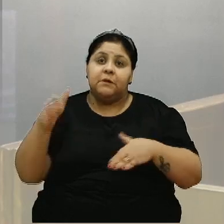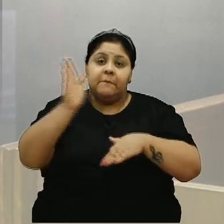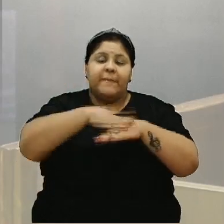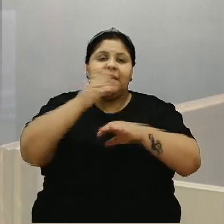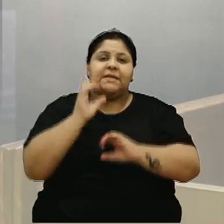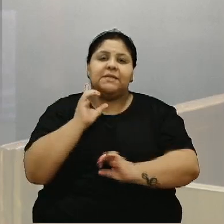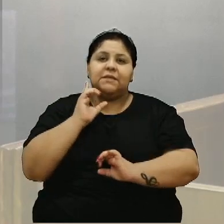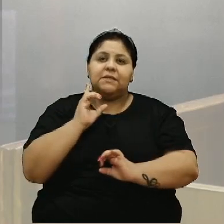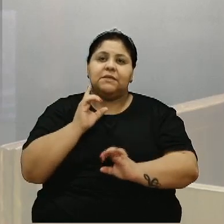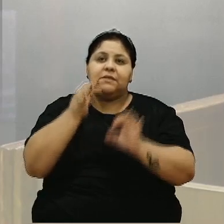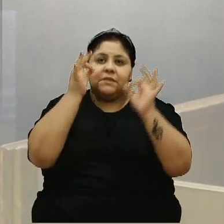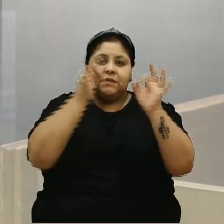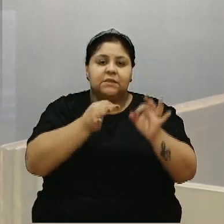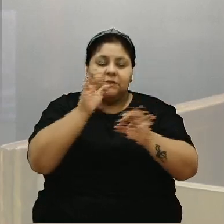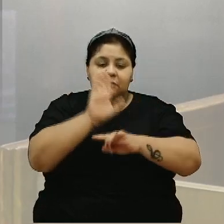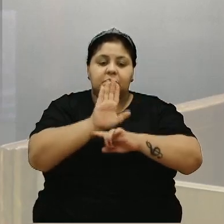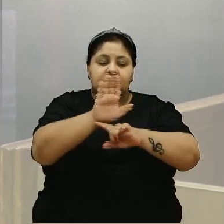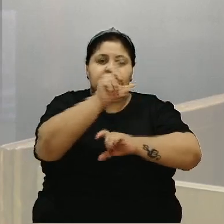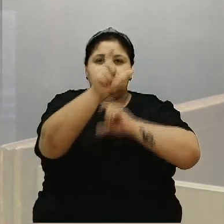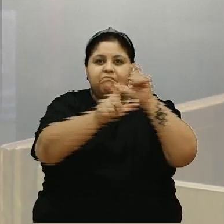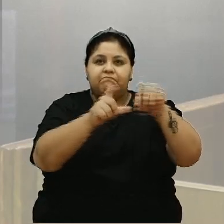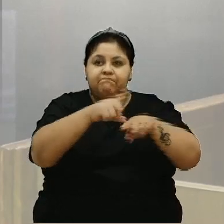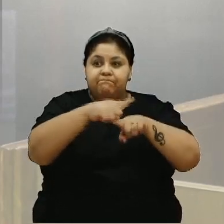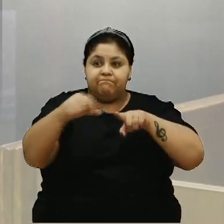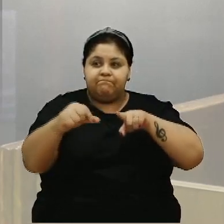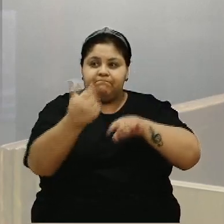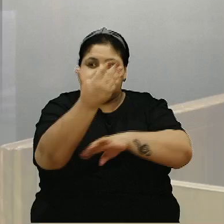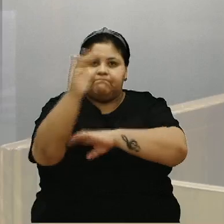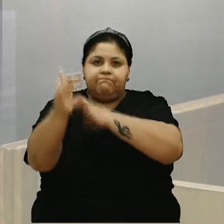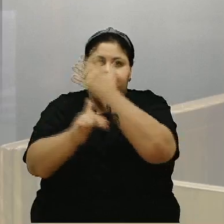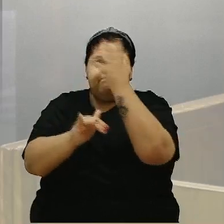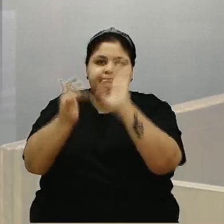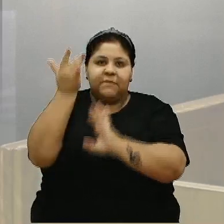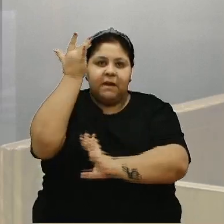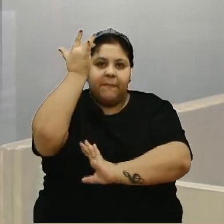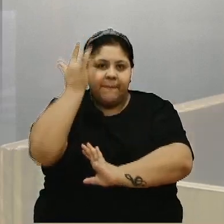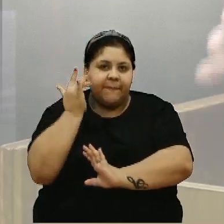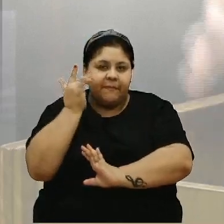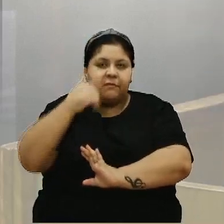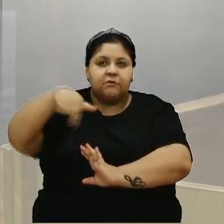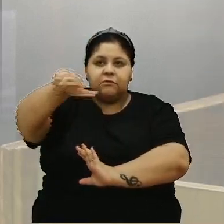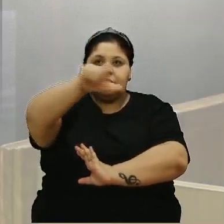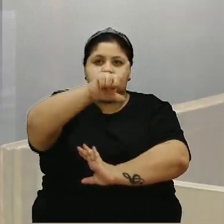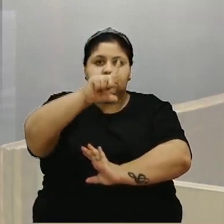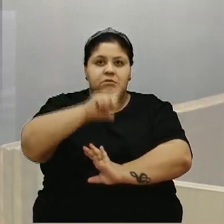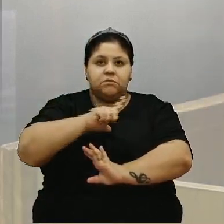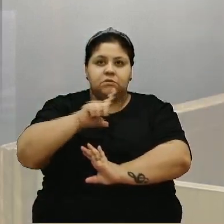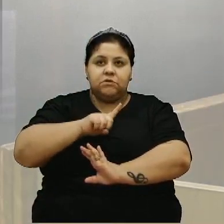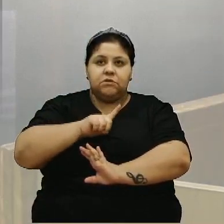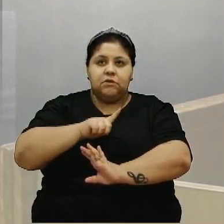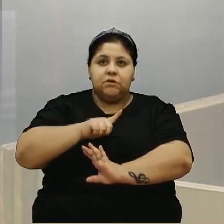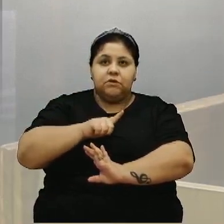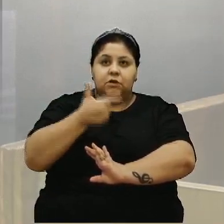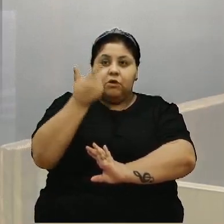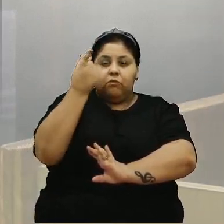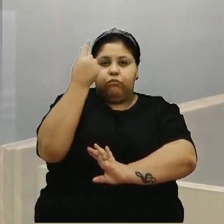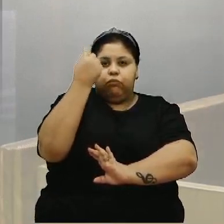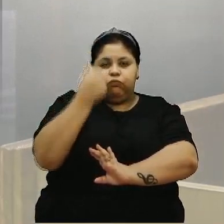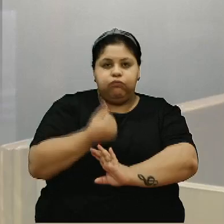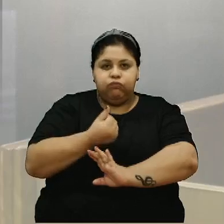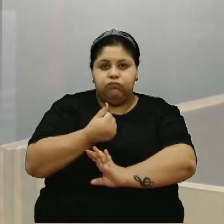e vamos ajudar essa gente a não sair da lavoura. Ou amanhã ou depois, nós vamos ter o bolso cheio de dinheiro e não